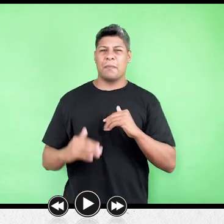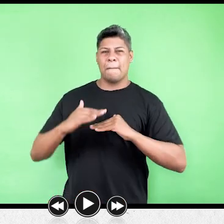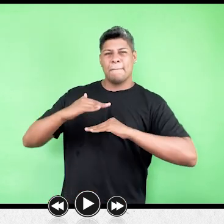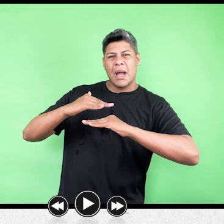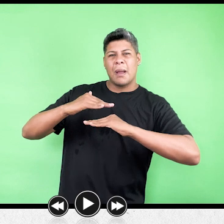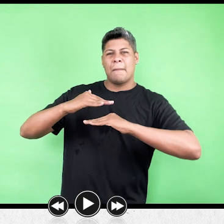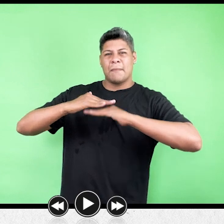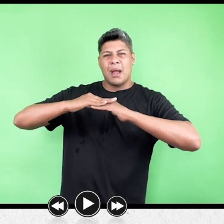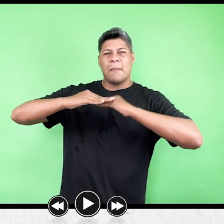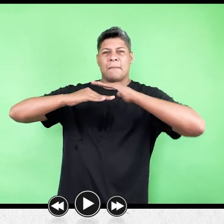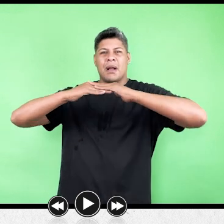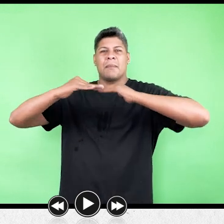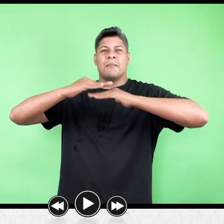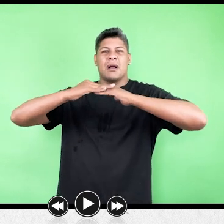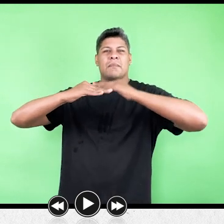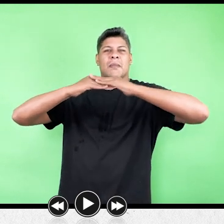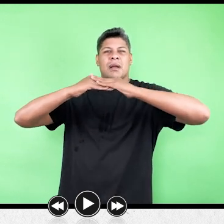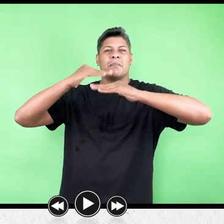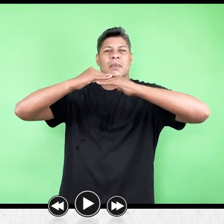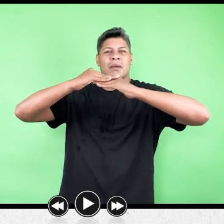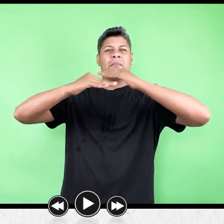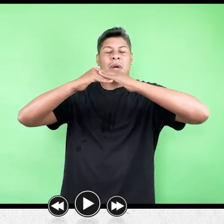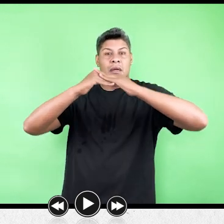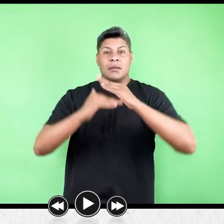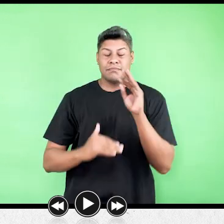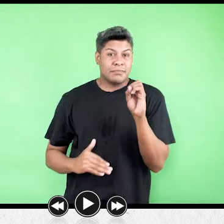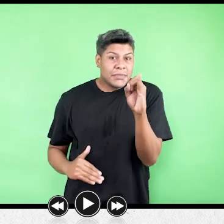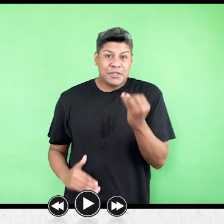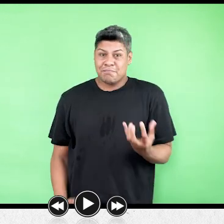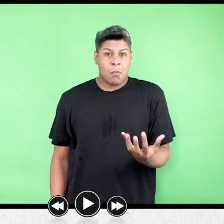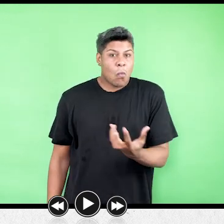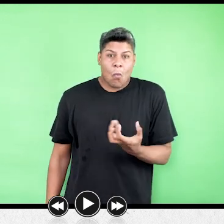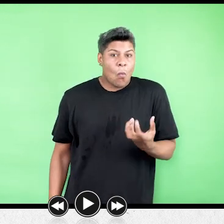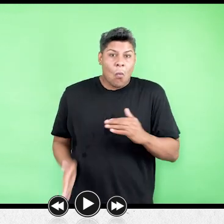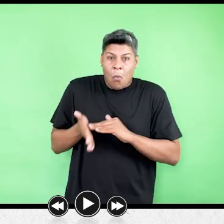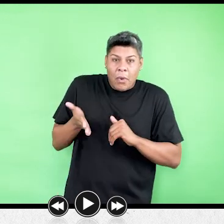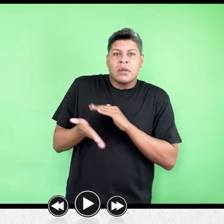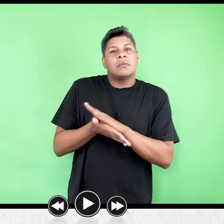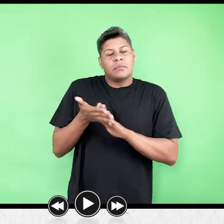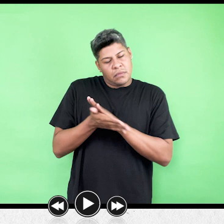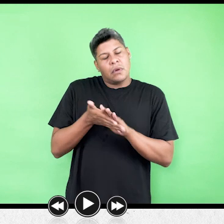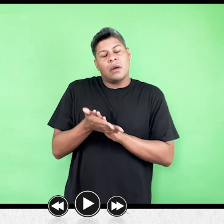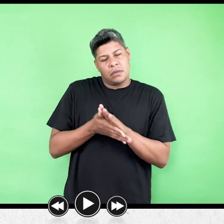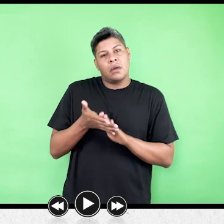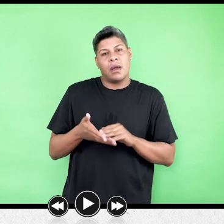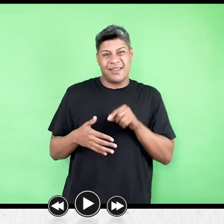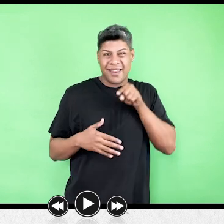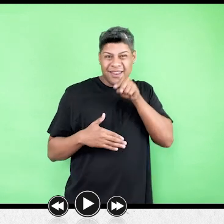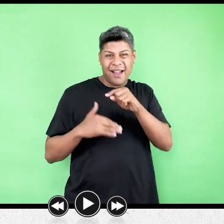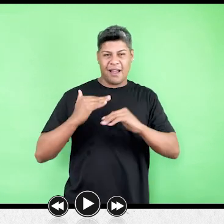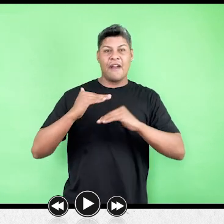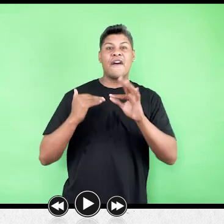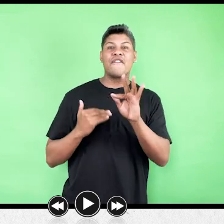granulometrias diferentes, onde esses flocos aí que não foram removidos na etapa anterior, eles vão ficar retidos. E